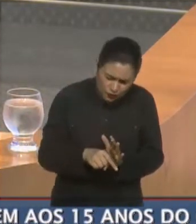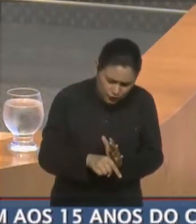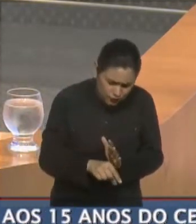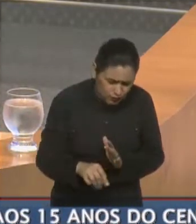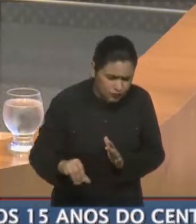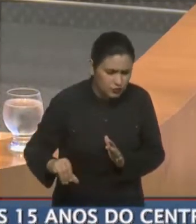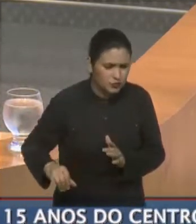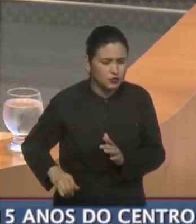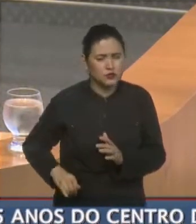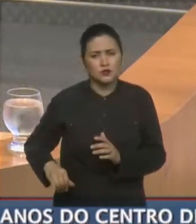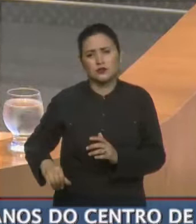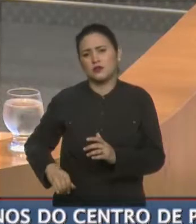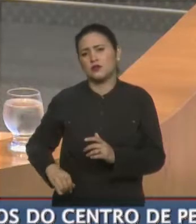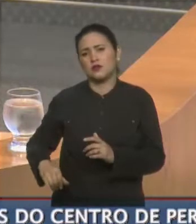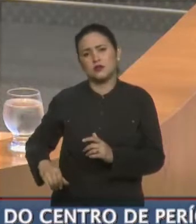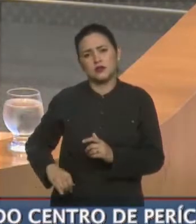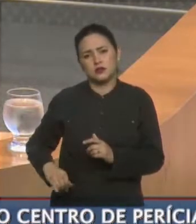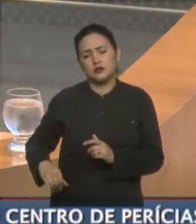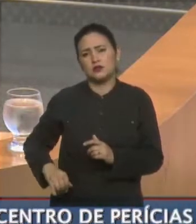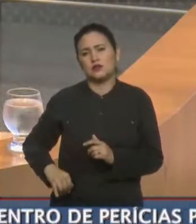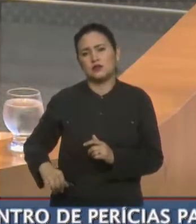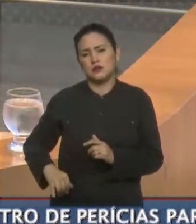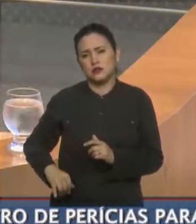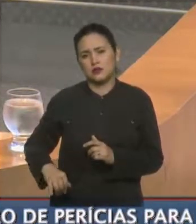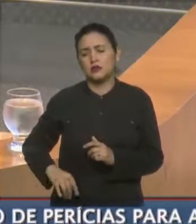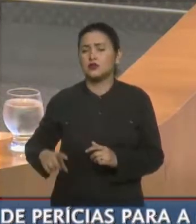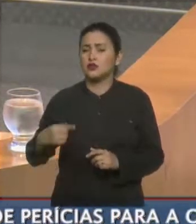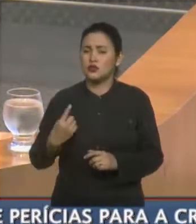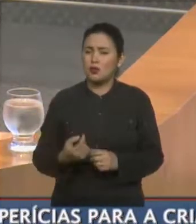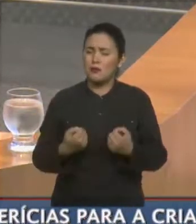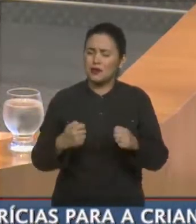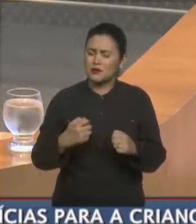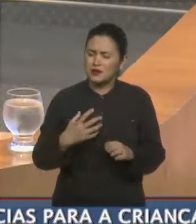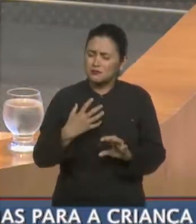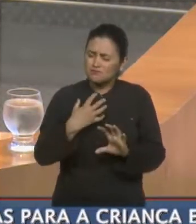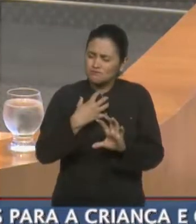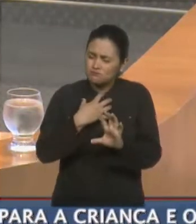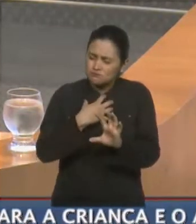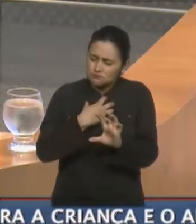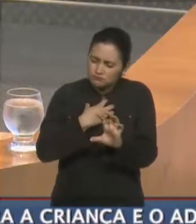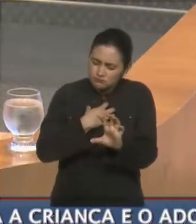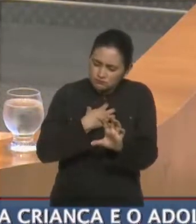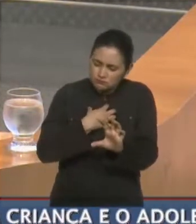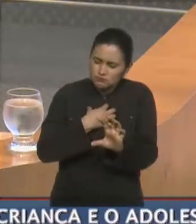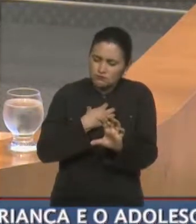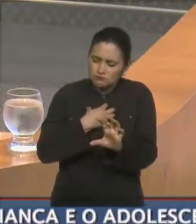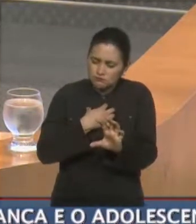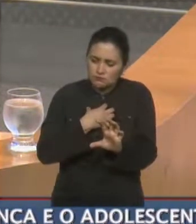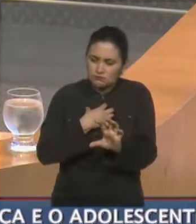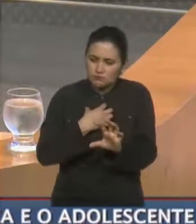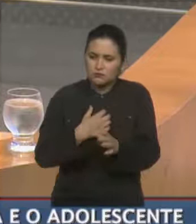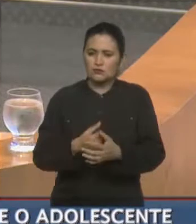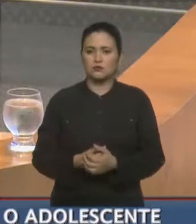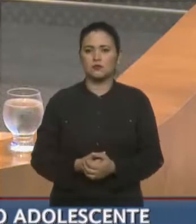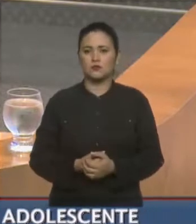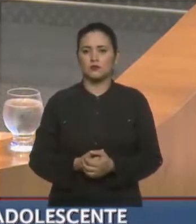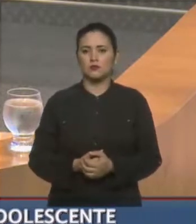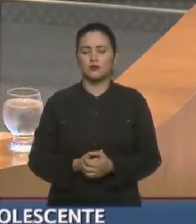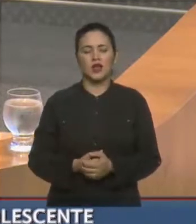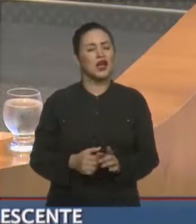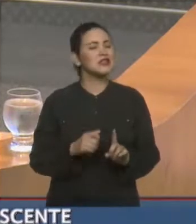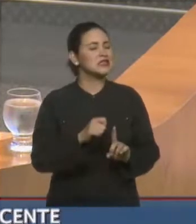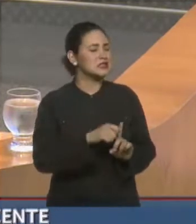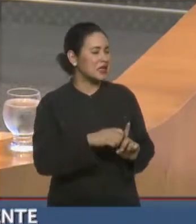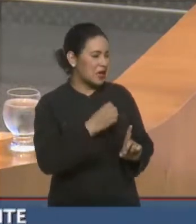não pode ser uma barra de gelo na nossa mão. De jeito algum. Não tem conversa se a gente está satisfeito com o salário, se nós